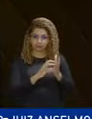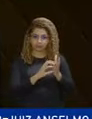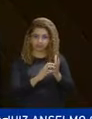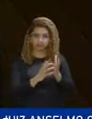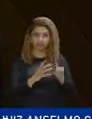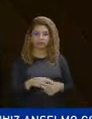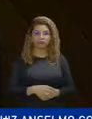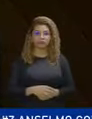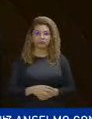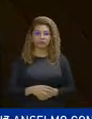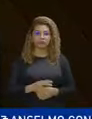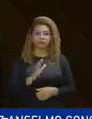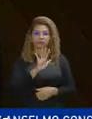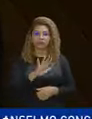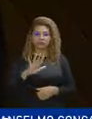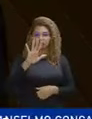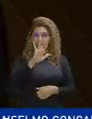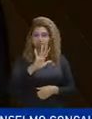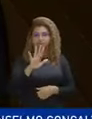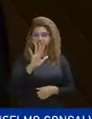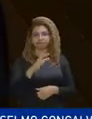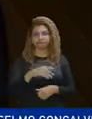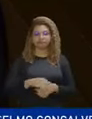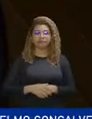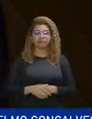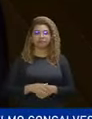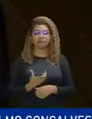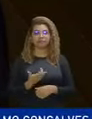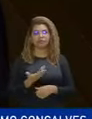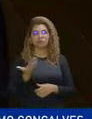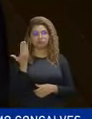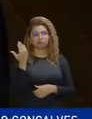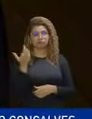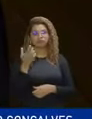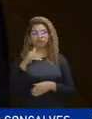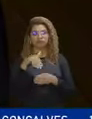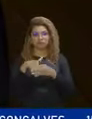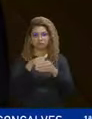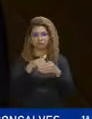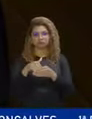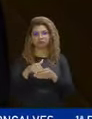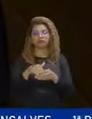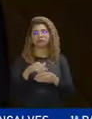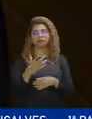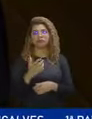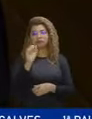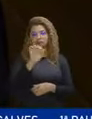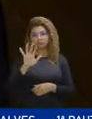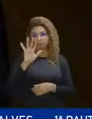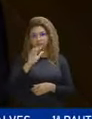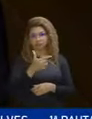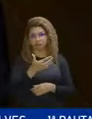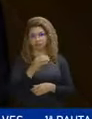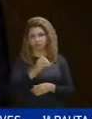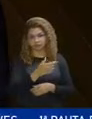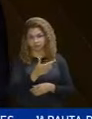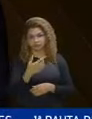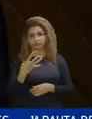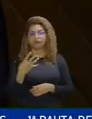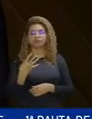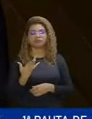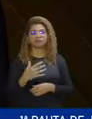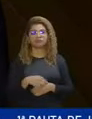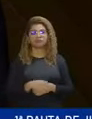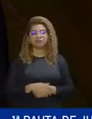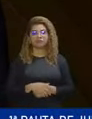no âmbito das eleições gerais de 2014, teve as suas contas declaradas não prestadas por meio do acórdão